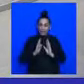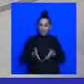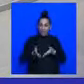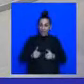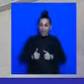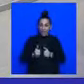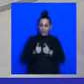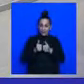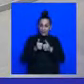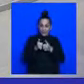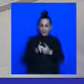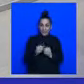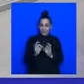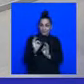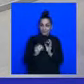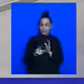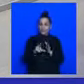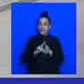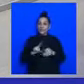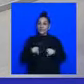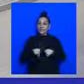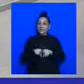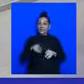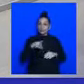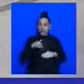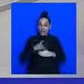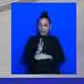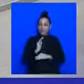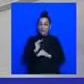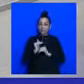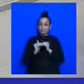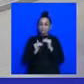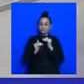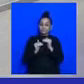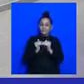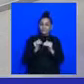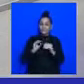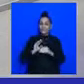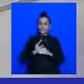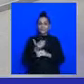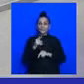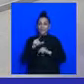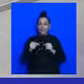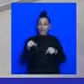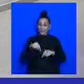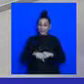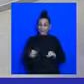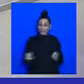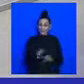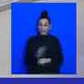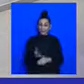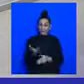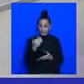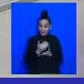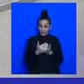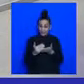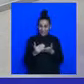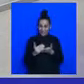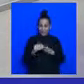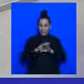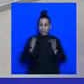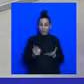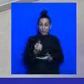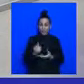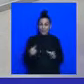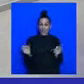já acompanharam todos os procedimentos prévios e agora também vão validar cada passo deste sorteio Então está tudo pronto para aqui vamos começar